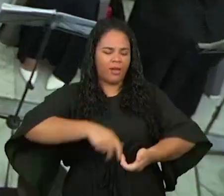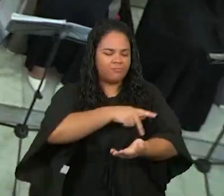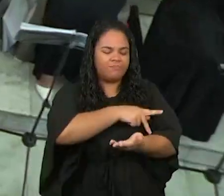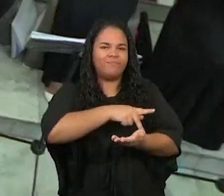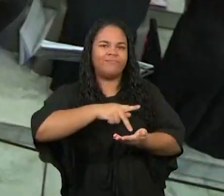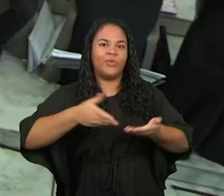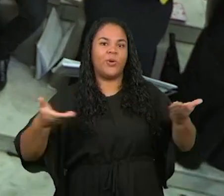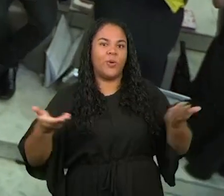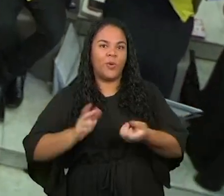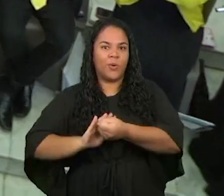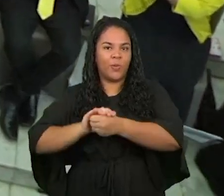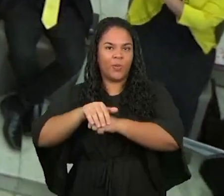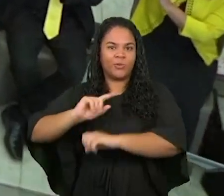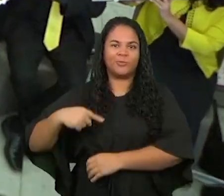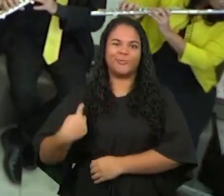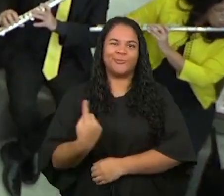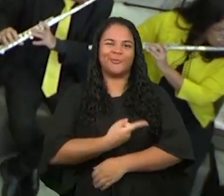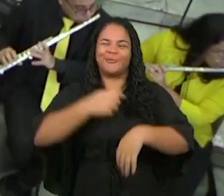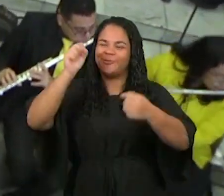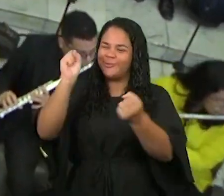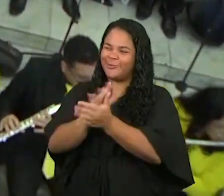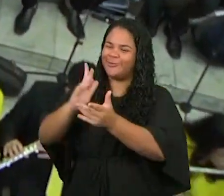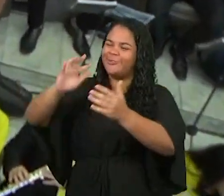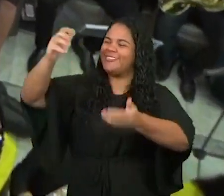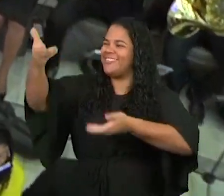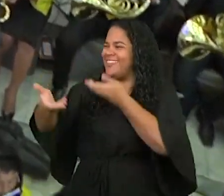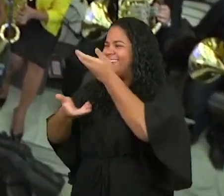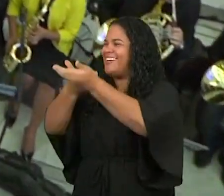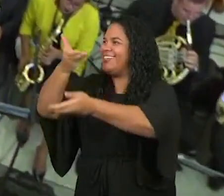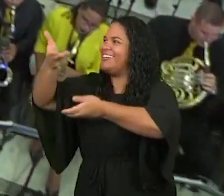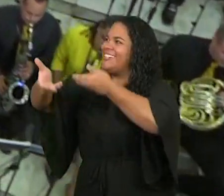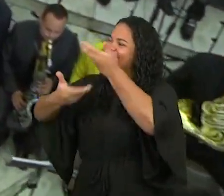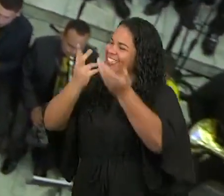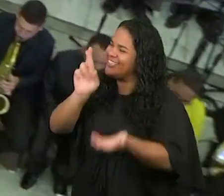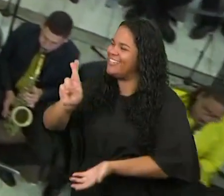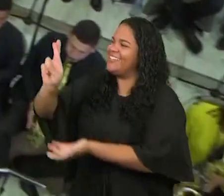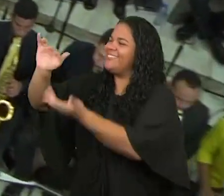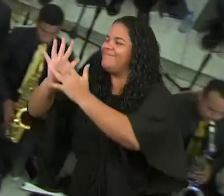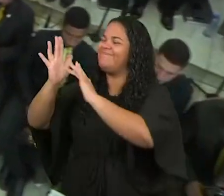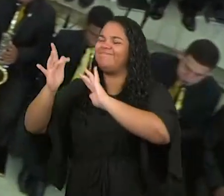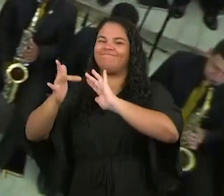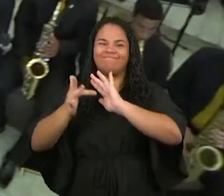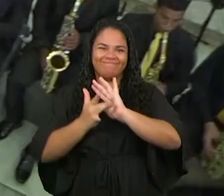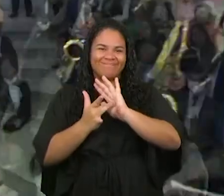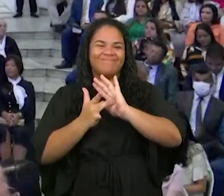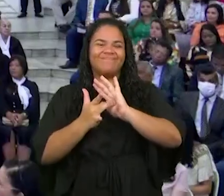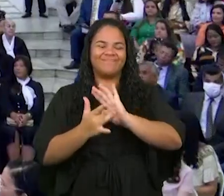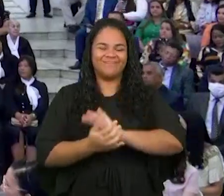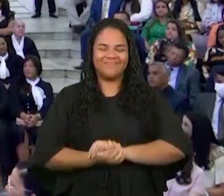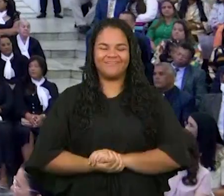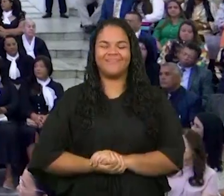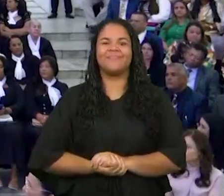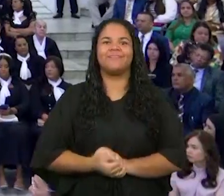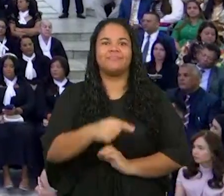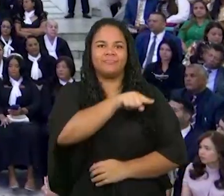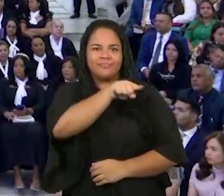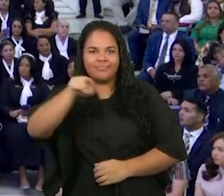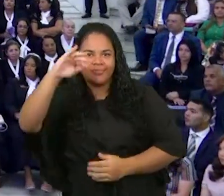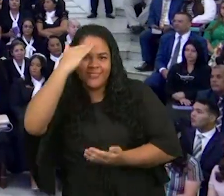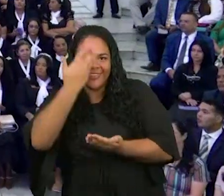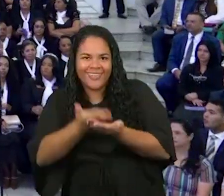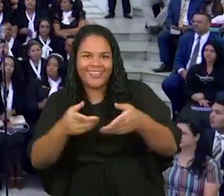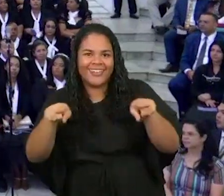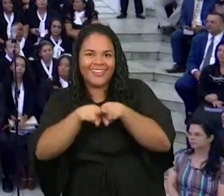nessa noite estamos aqui glorificando e exaltando o nome do Senhor Jesus. Se você crê nisso, nós